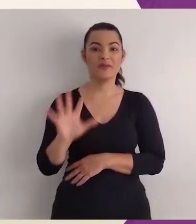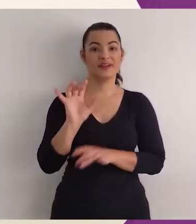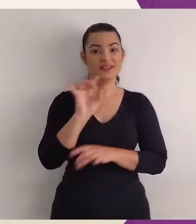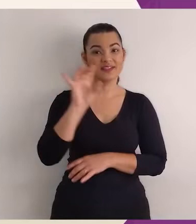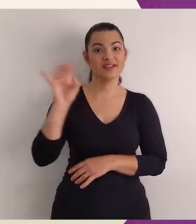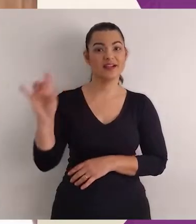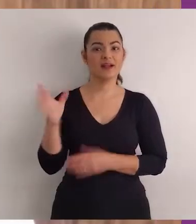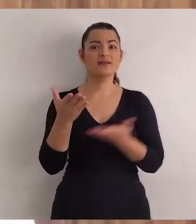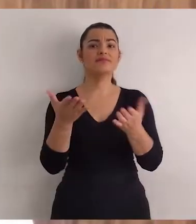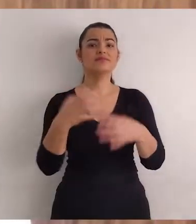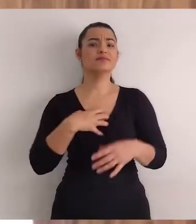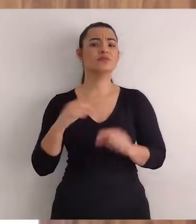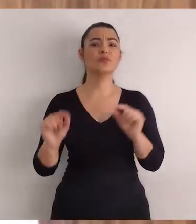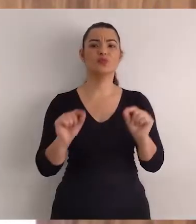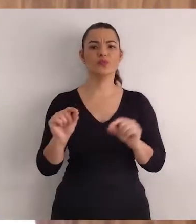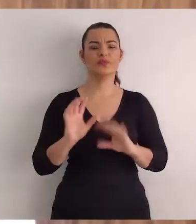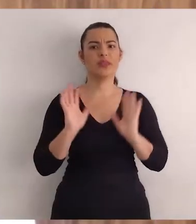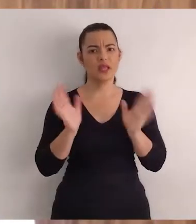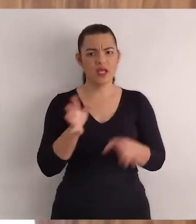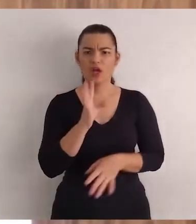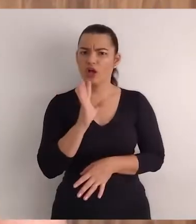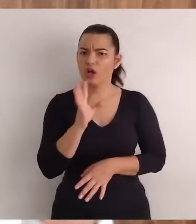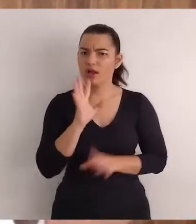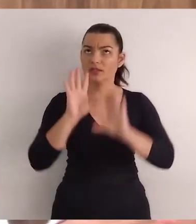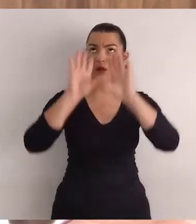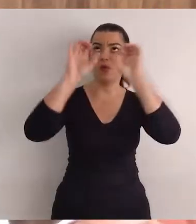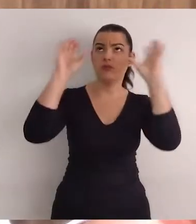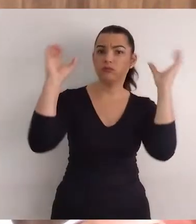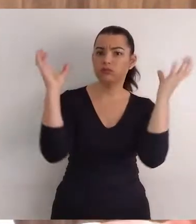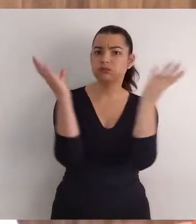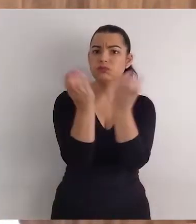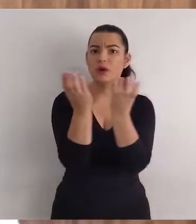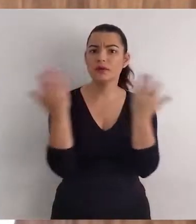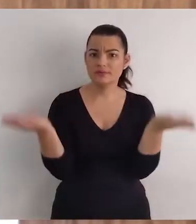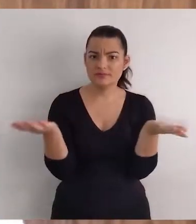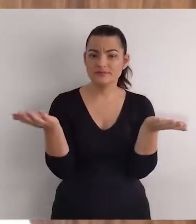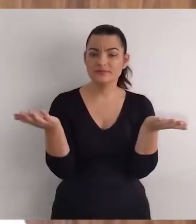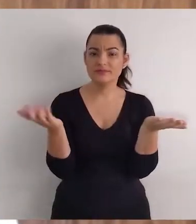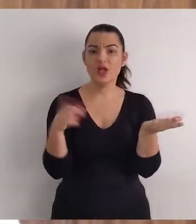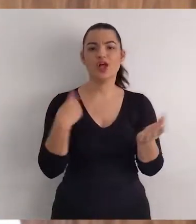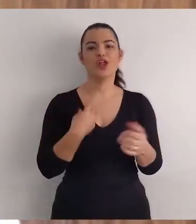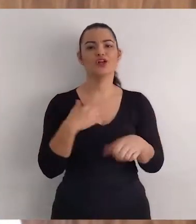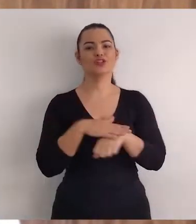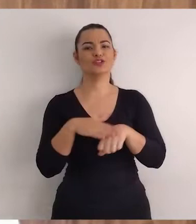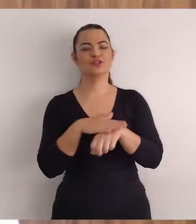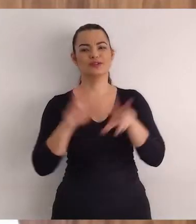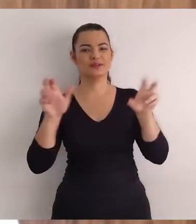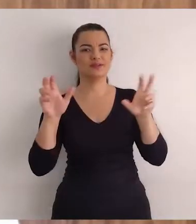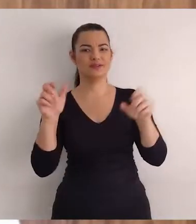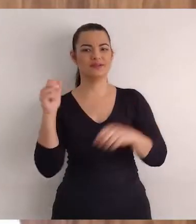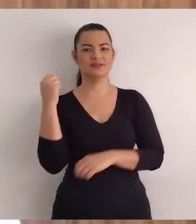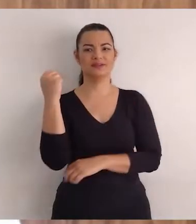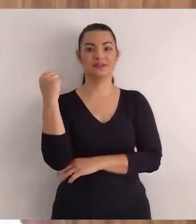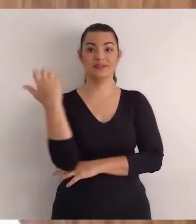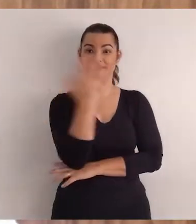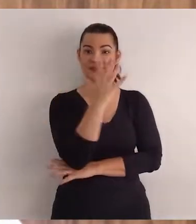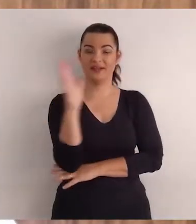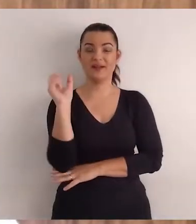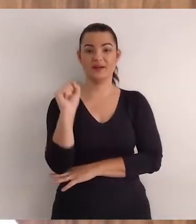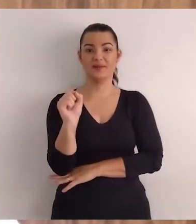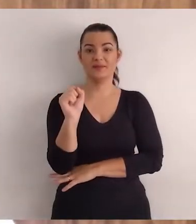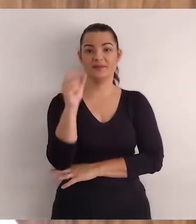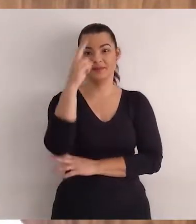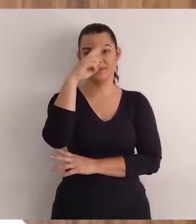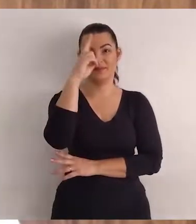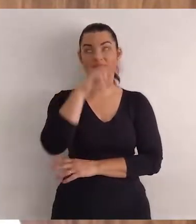você? Você já ouviu falar de nuvem? Nós estamos falando de natureza, podemos falar de nuvem, certo? Mas você já